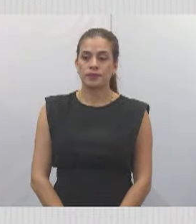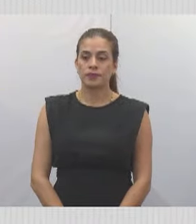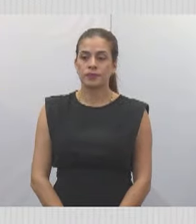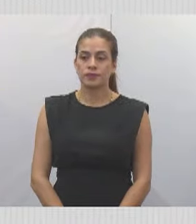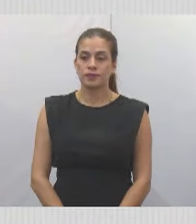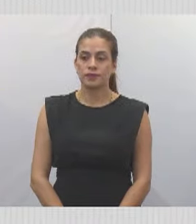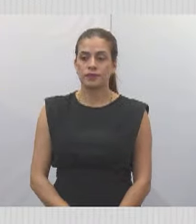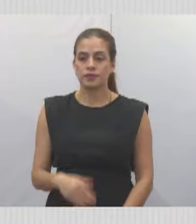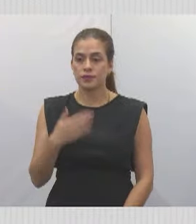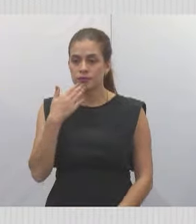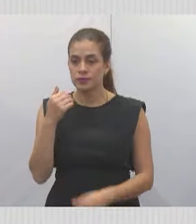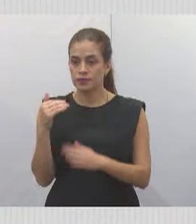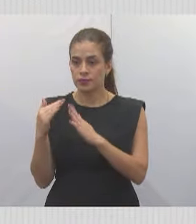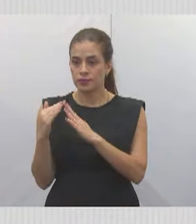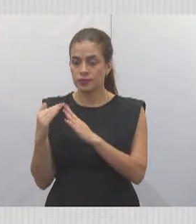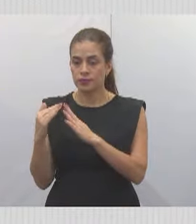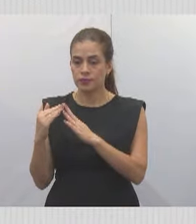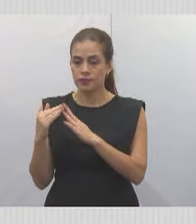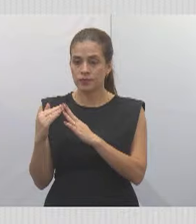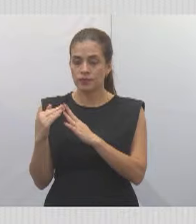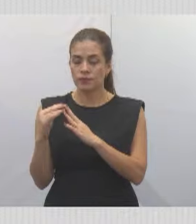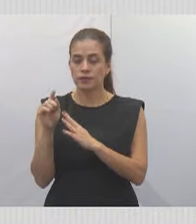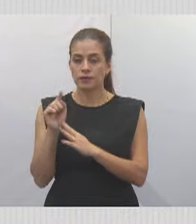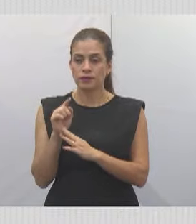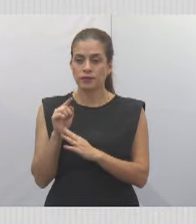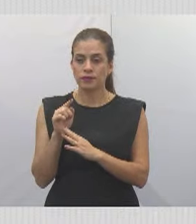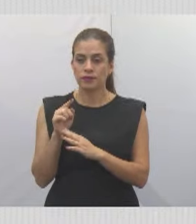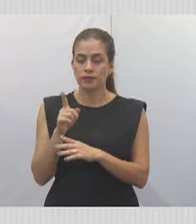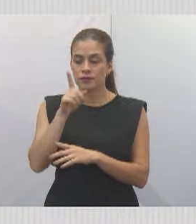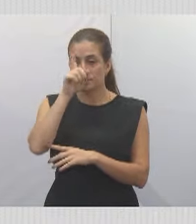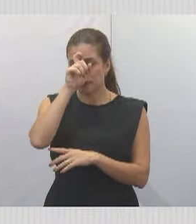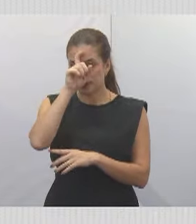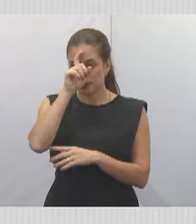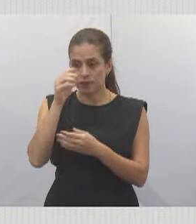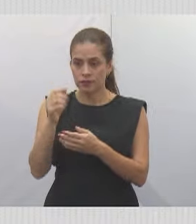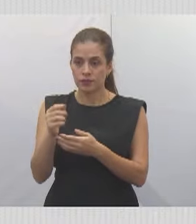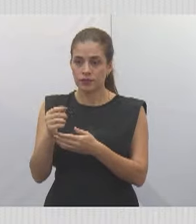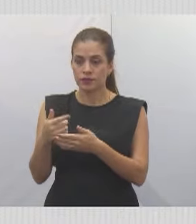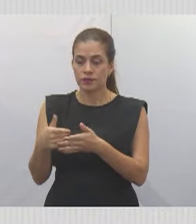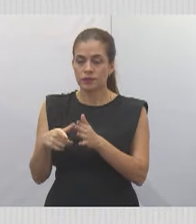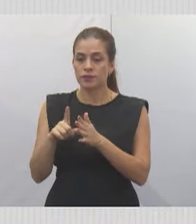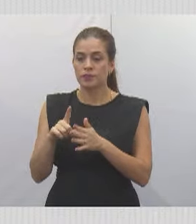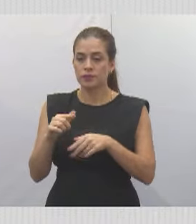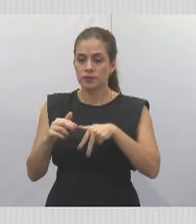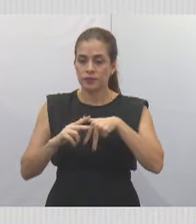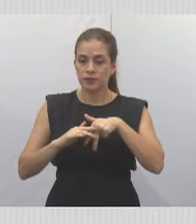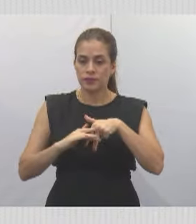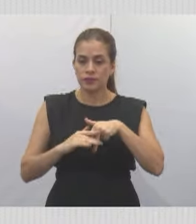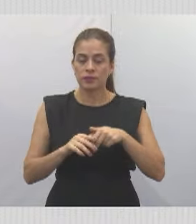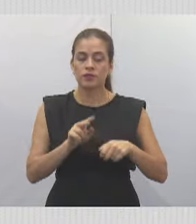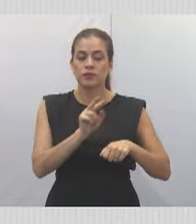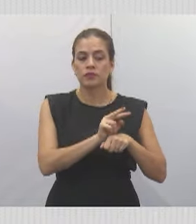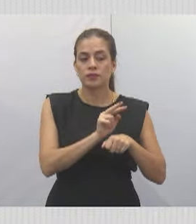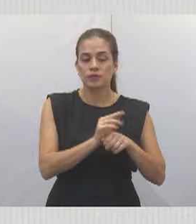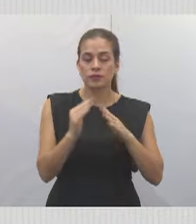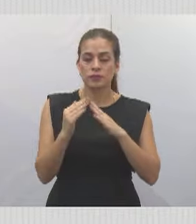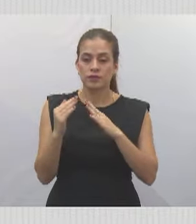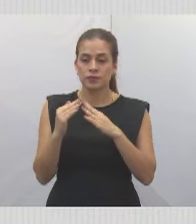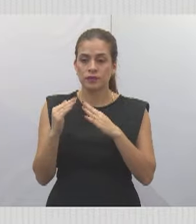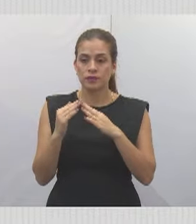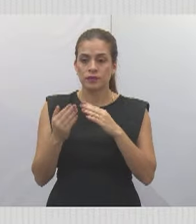Melhor em casa. Melhor em casa faz a desospitalização precoce dos pacientes e faz todo o cuidado domiciliar, principalmente do